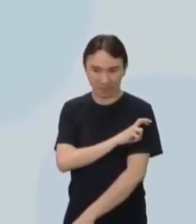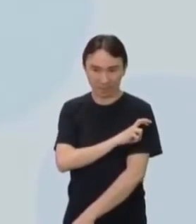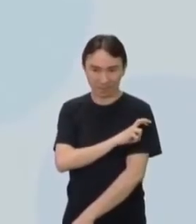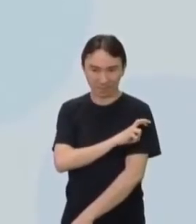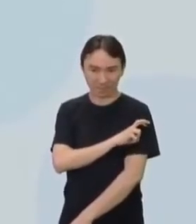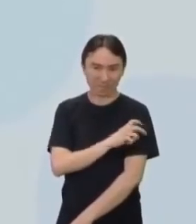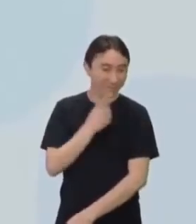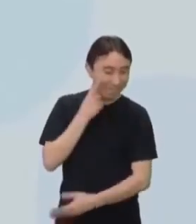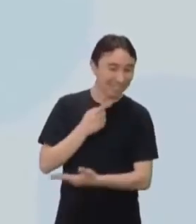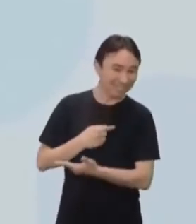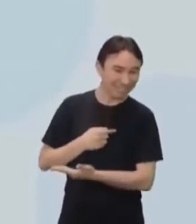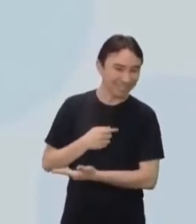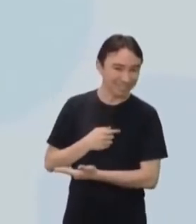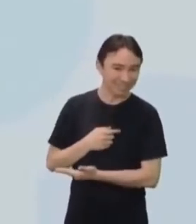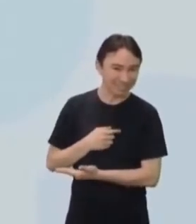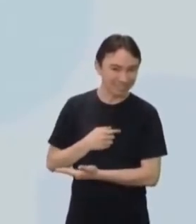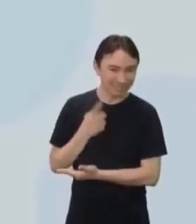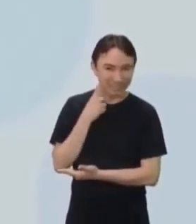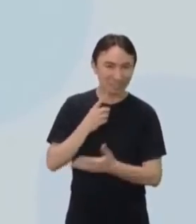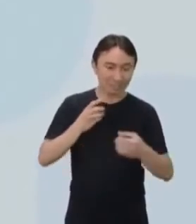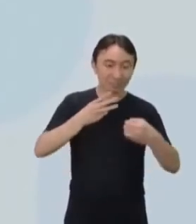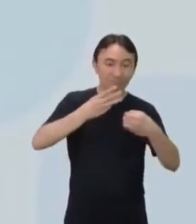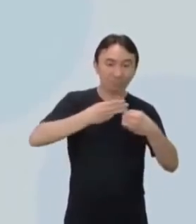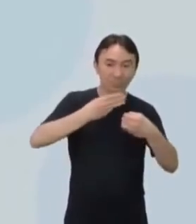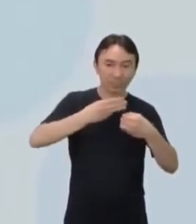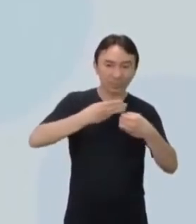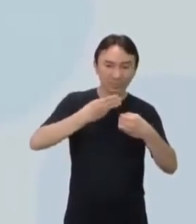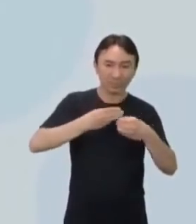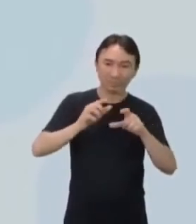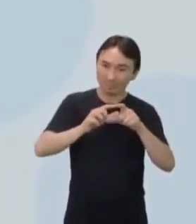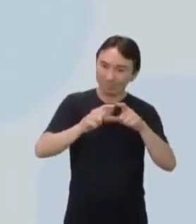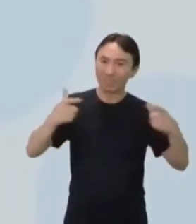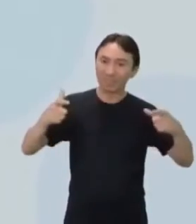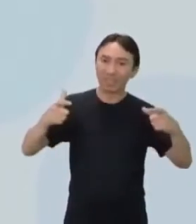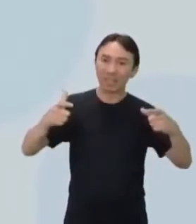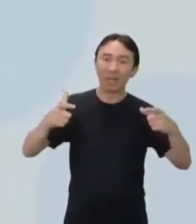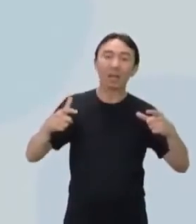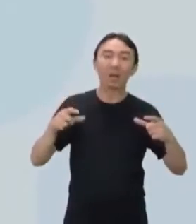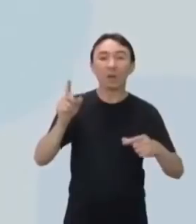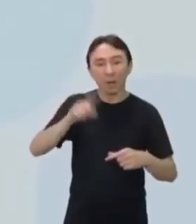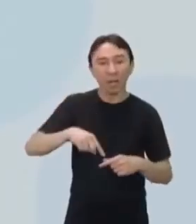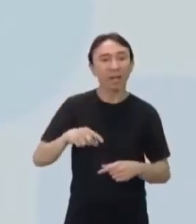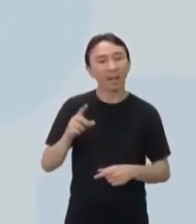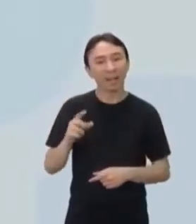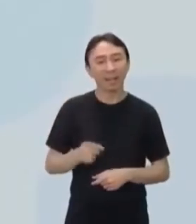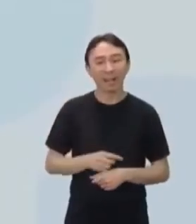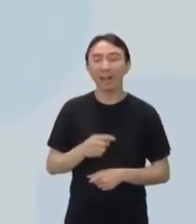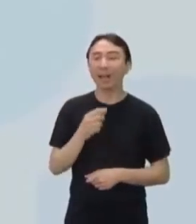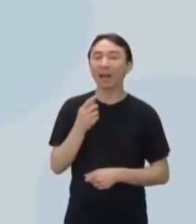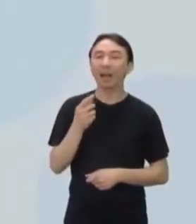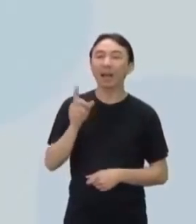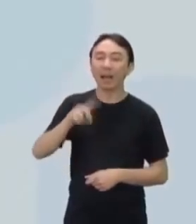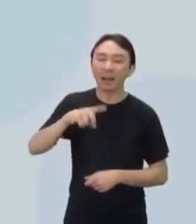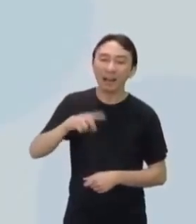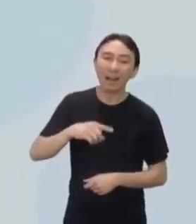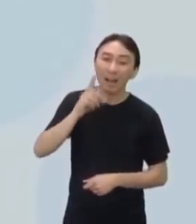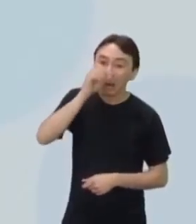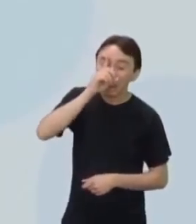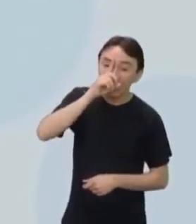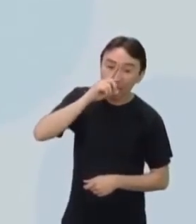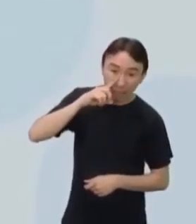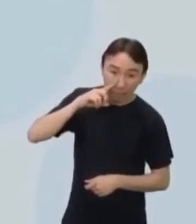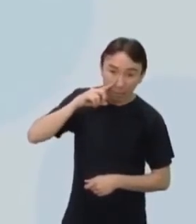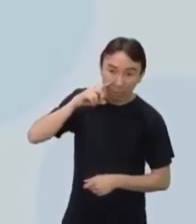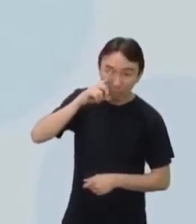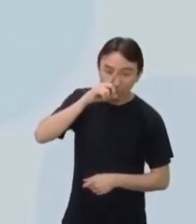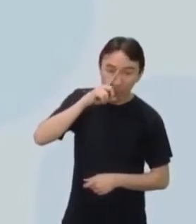anos iniciais, a maioria dos municípios, né, ficaram ali concentrados na cor amarela, que é um indicador muito